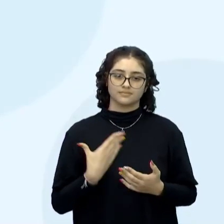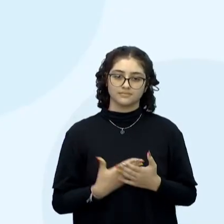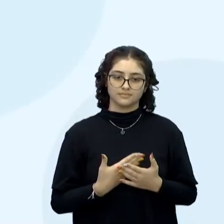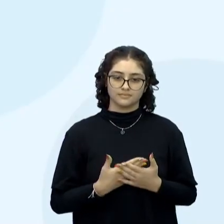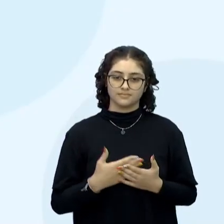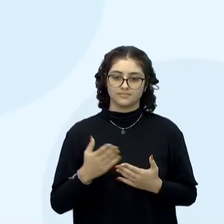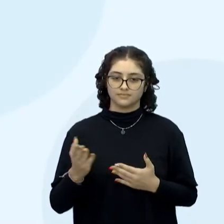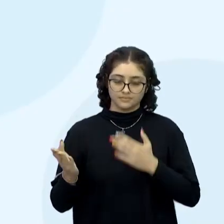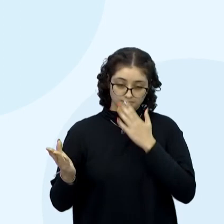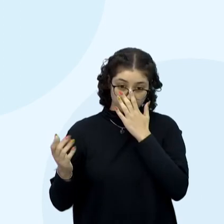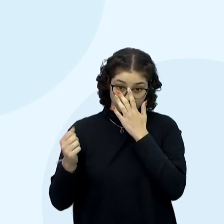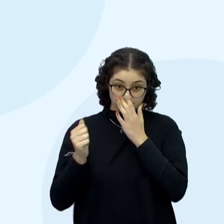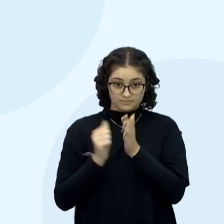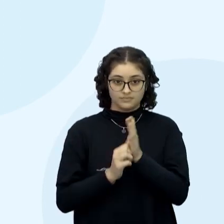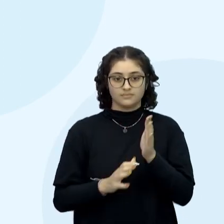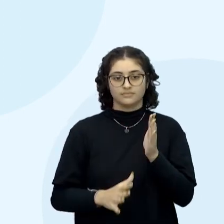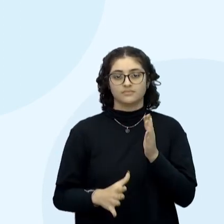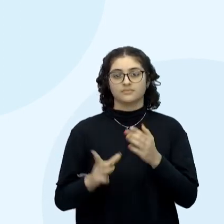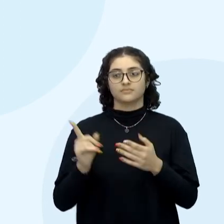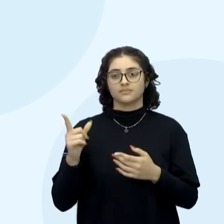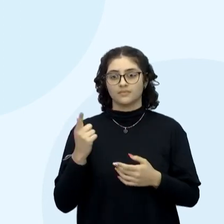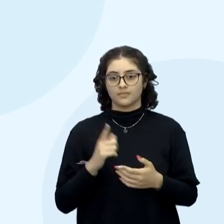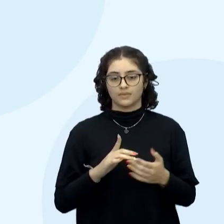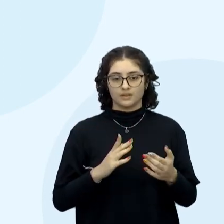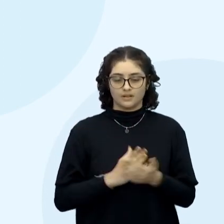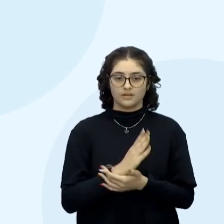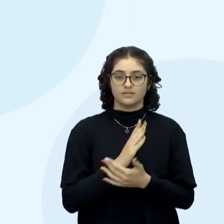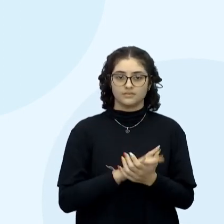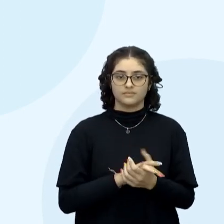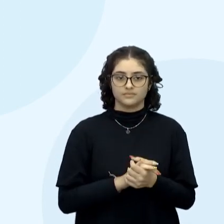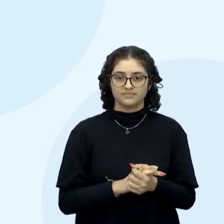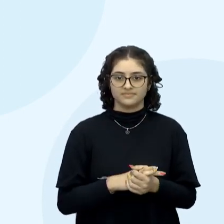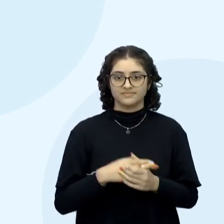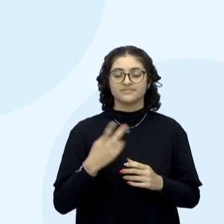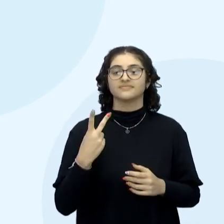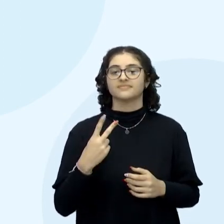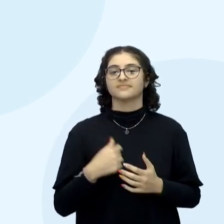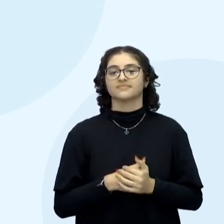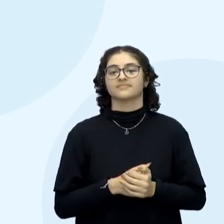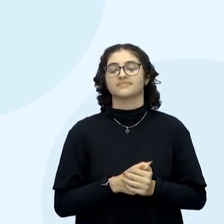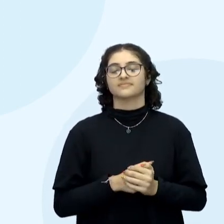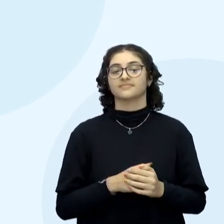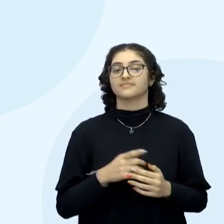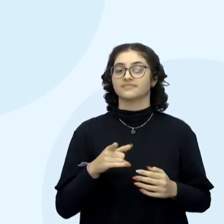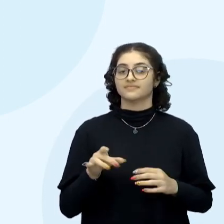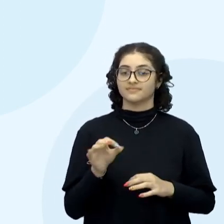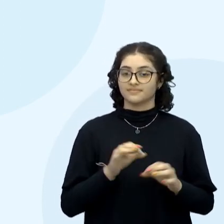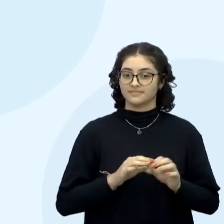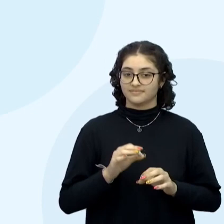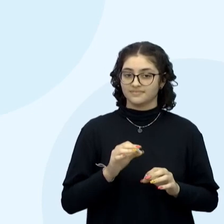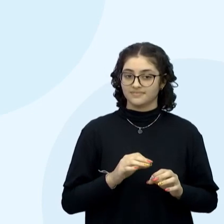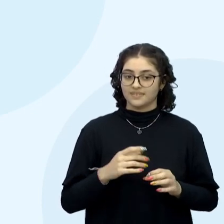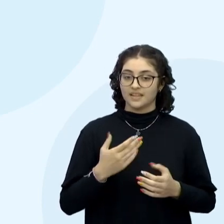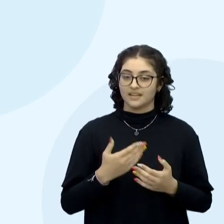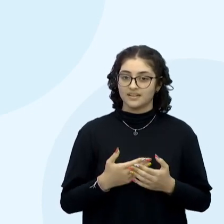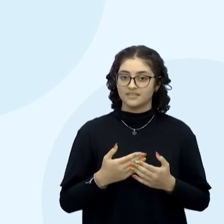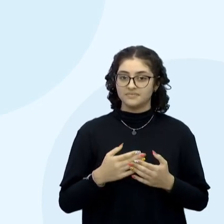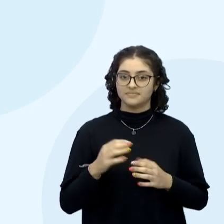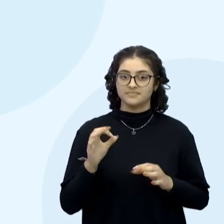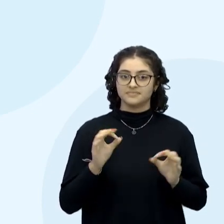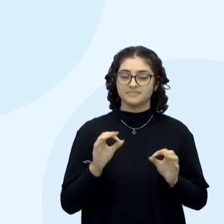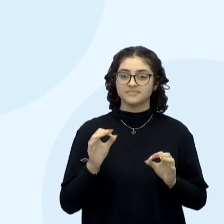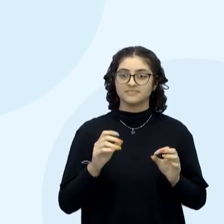uma sugestão de atividade para vocês realizarem em sala de aula, que diz o seguinte: Elaborem uma síntese das